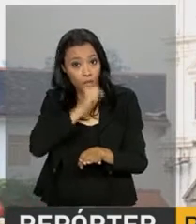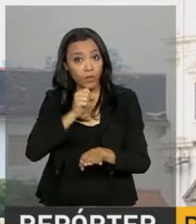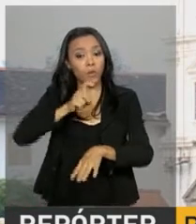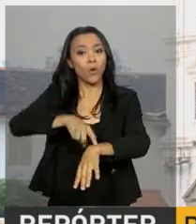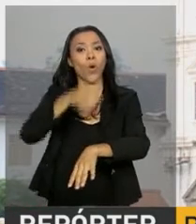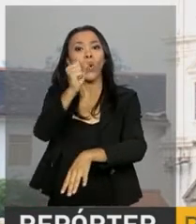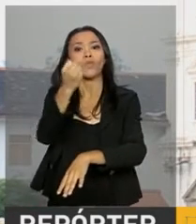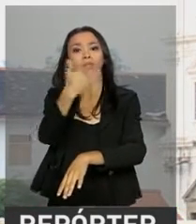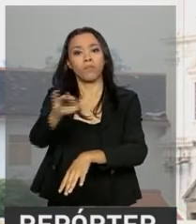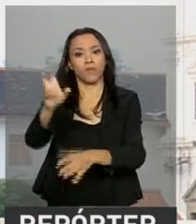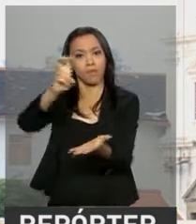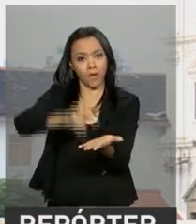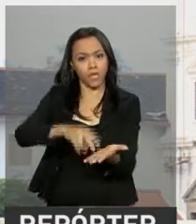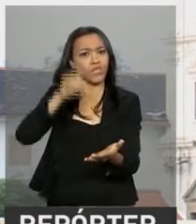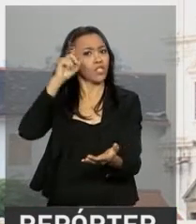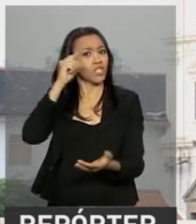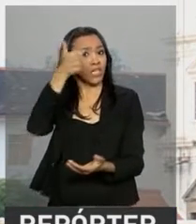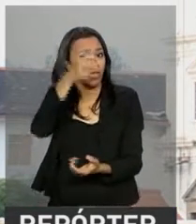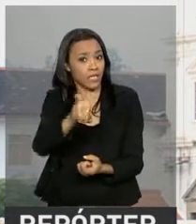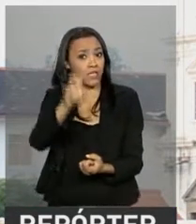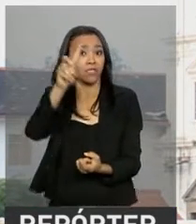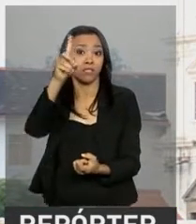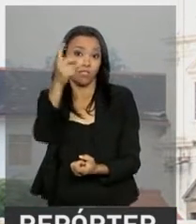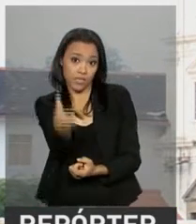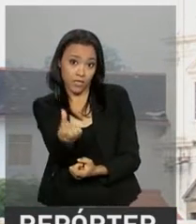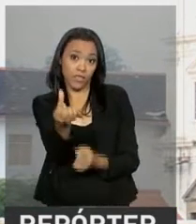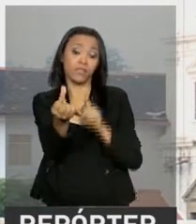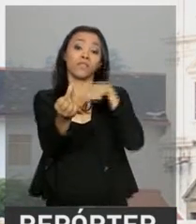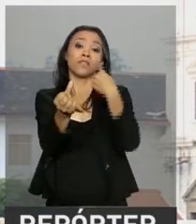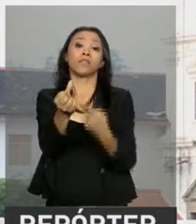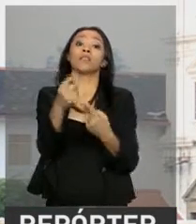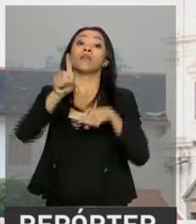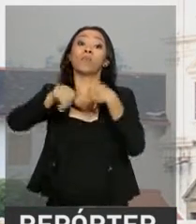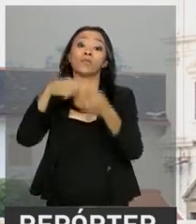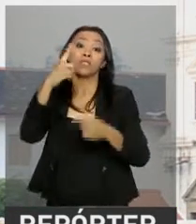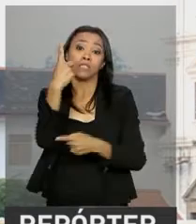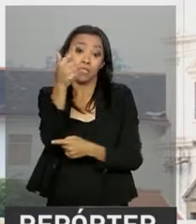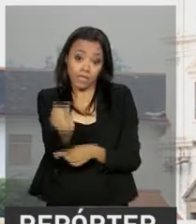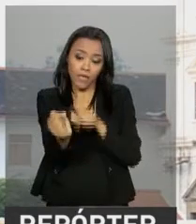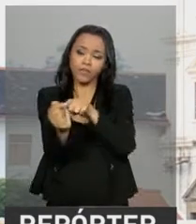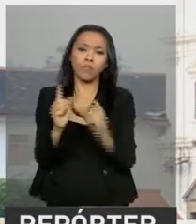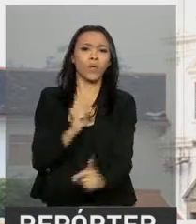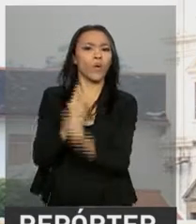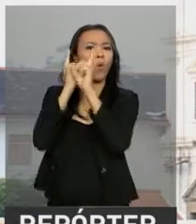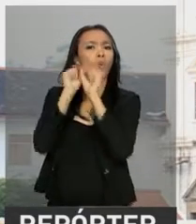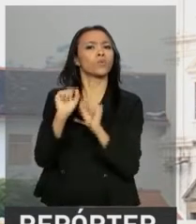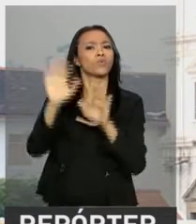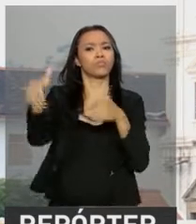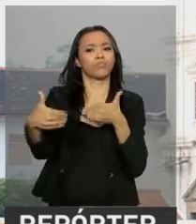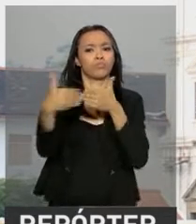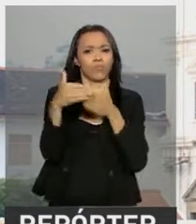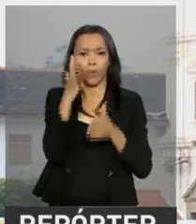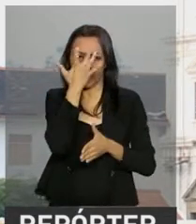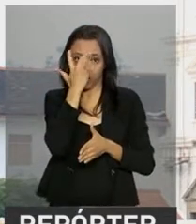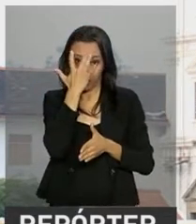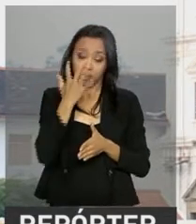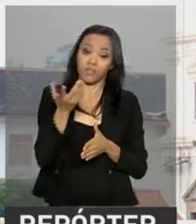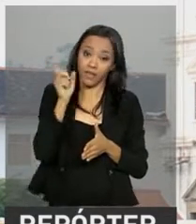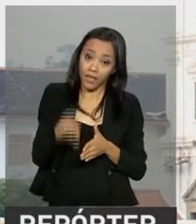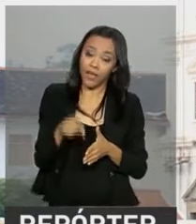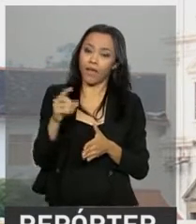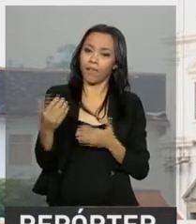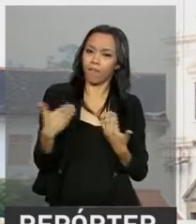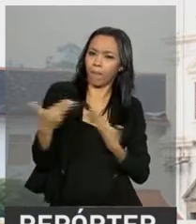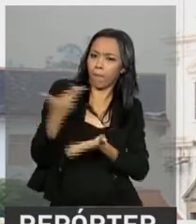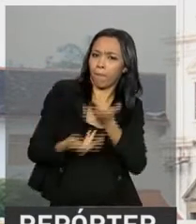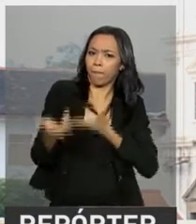participa da cúpula entre os dias 15 e 16 e no dia 17 ele participa de um encontro bilateral com a índia que é um parceiro estratégico do brasil